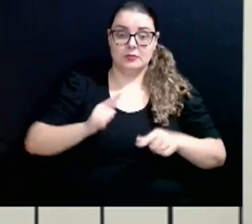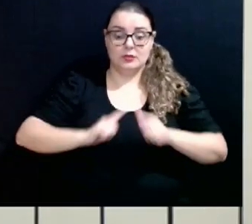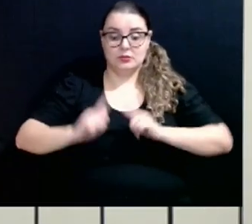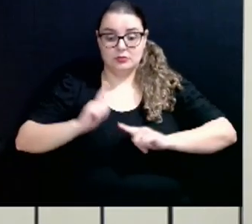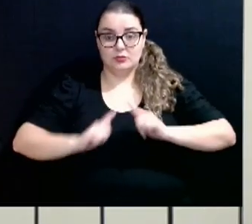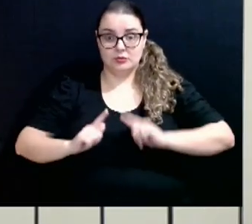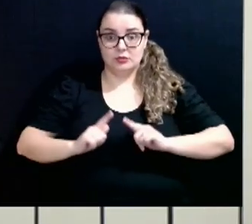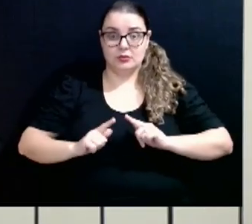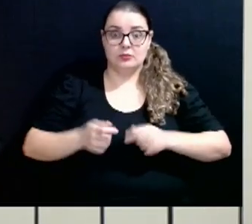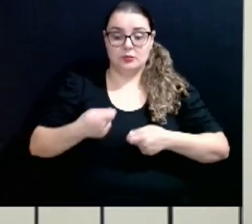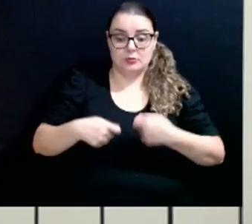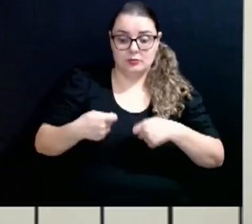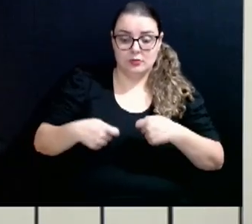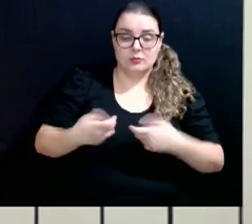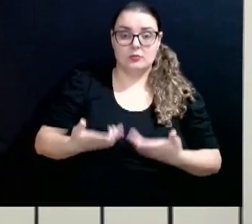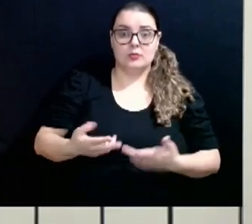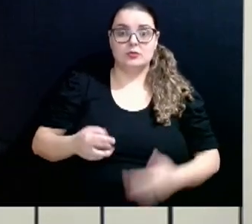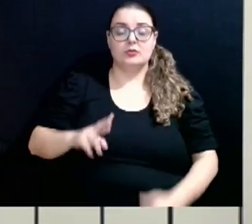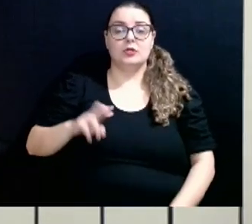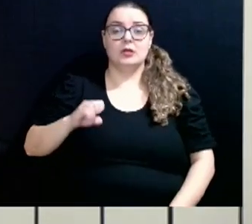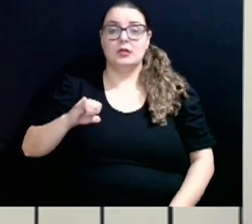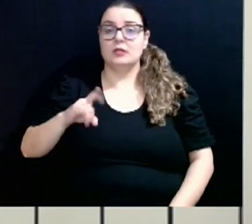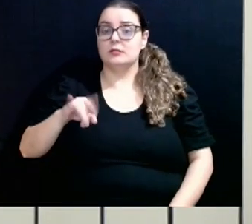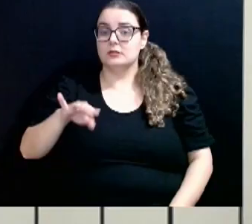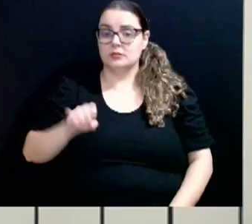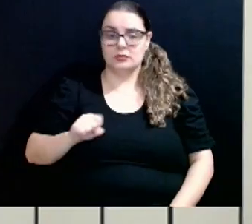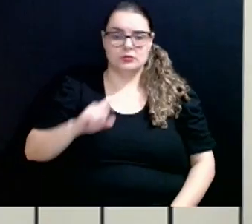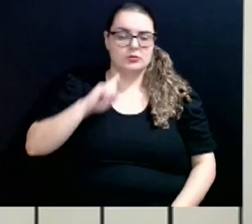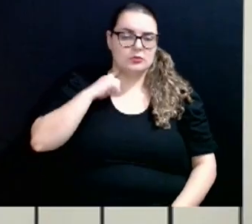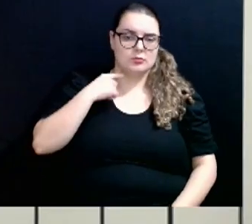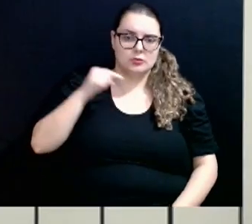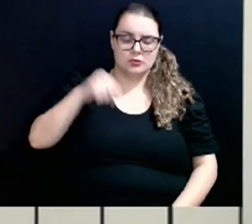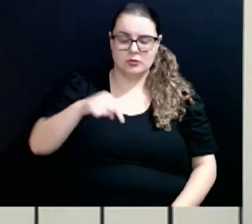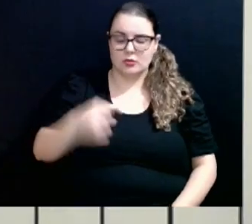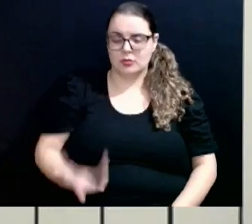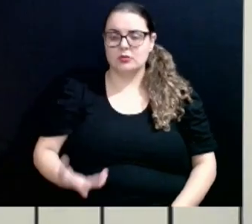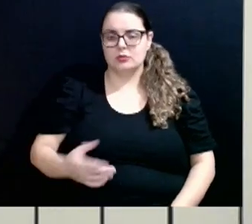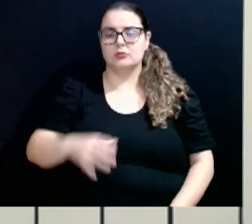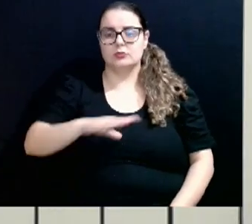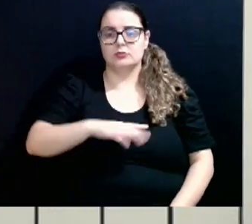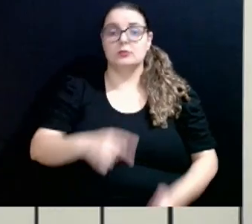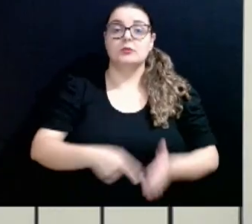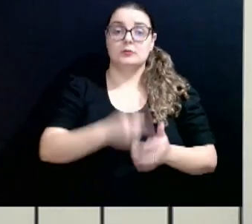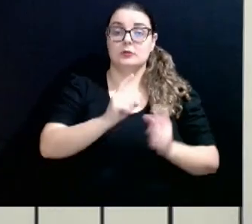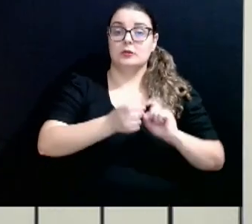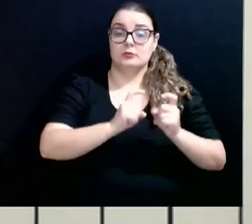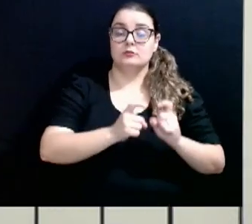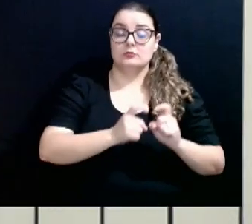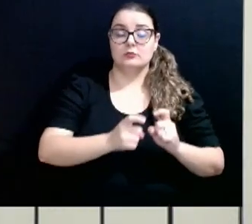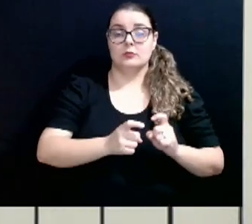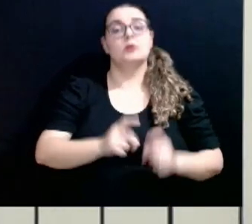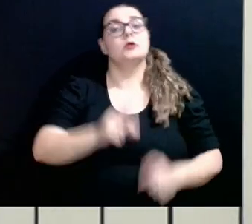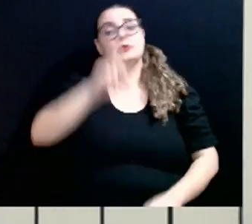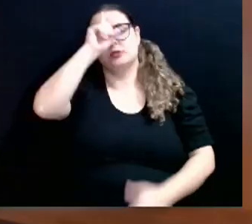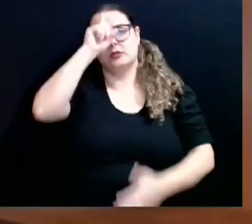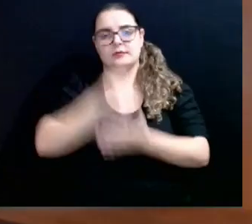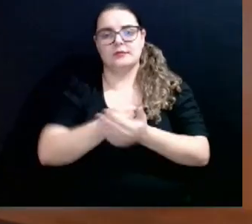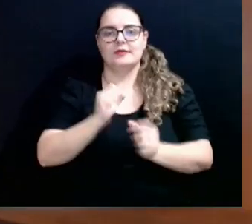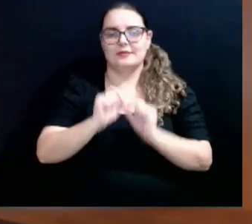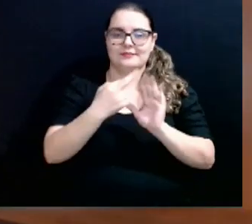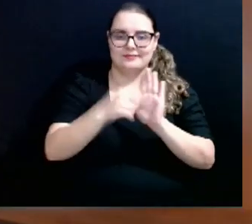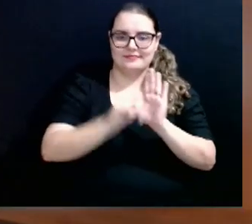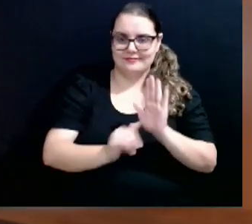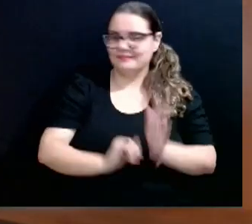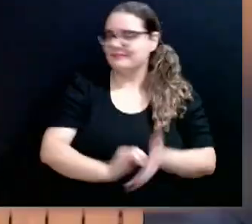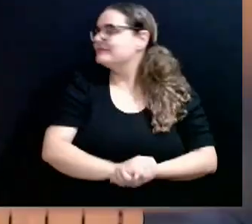gerenciamento de resíduos sólidos aqui no município, se reuniu pela primeira vez e já definiu quem vai ser o relator.